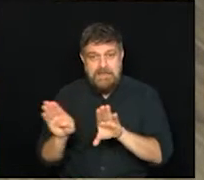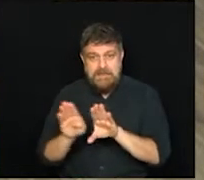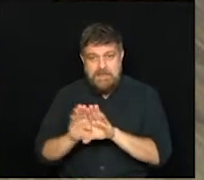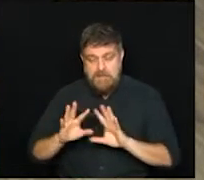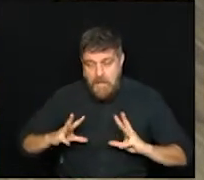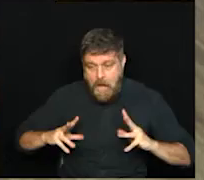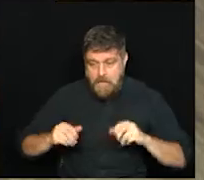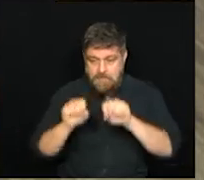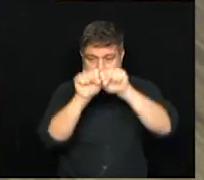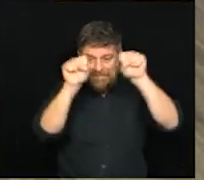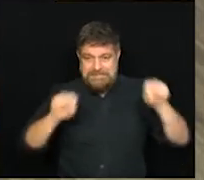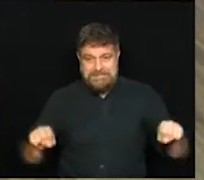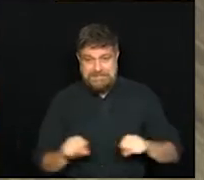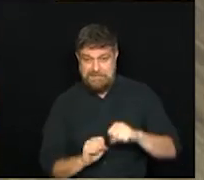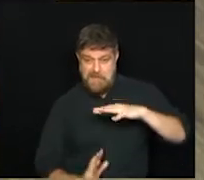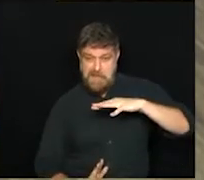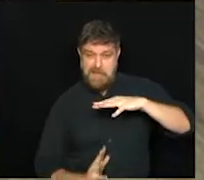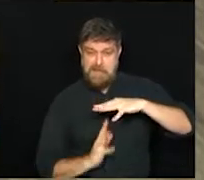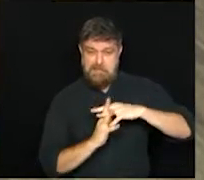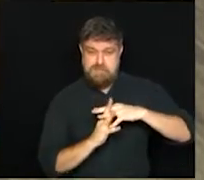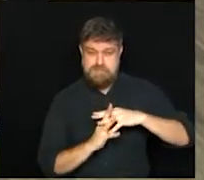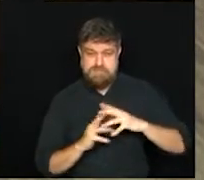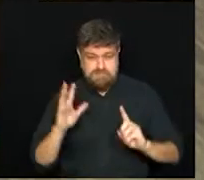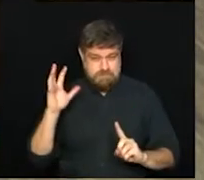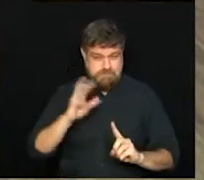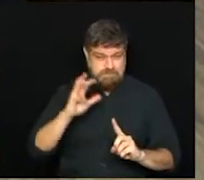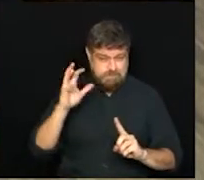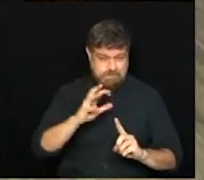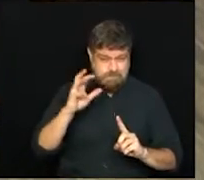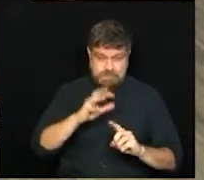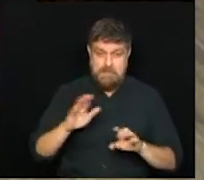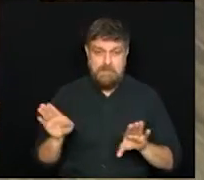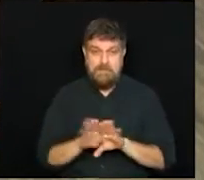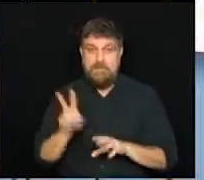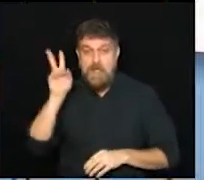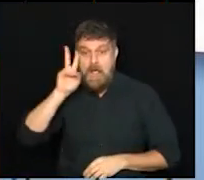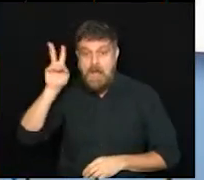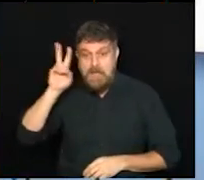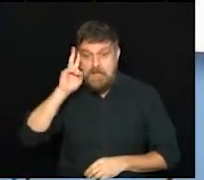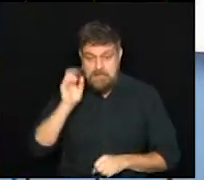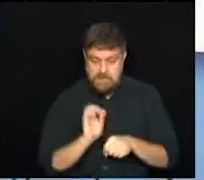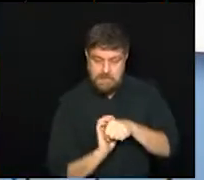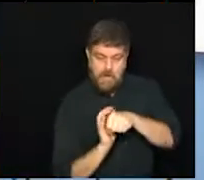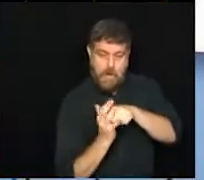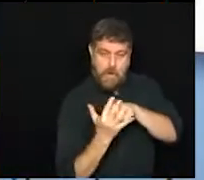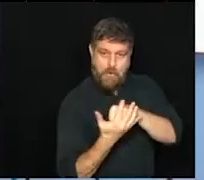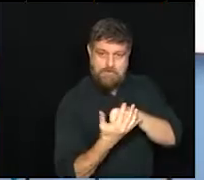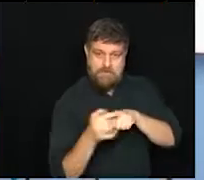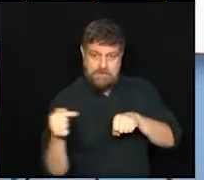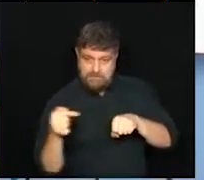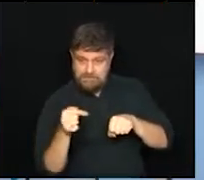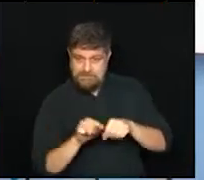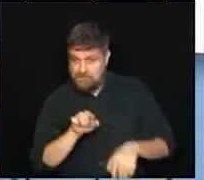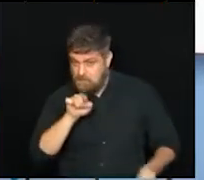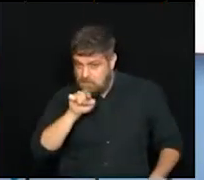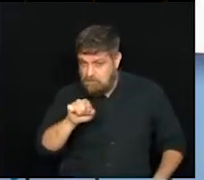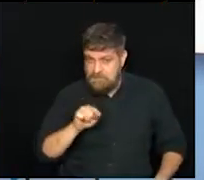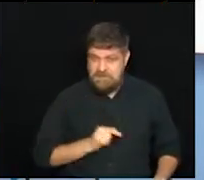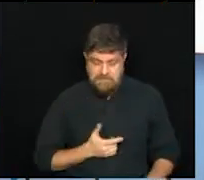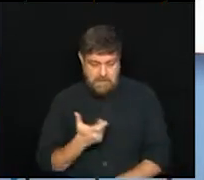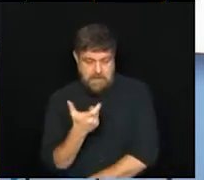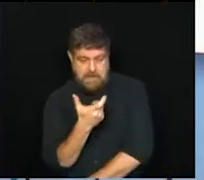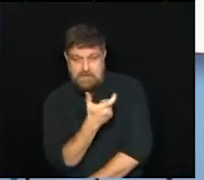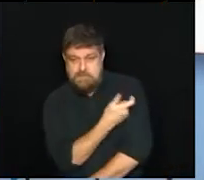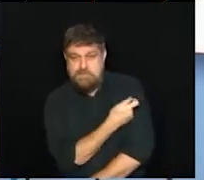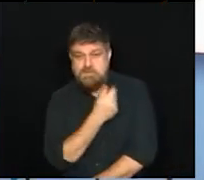todo o sistema de saúde que acaba sofrendo a pressão. Lembrando que, em relação à Covid-19, você que vai tomar a vacina